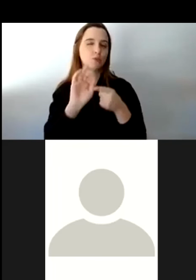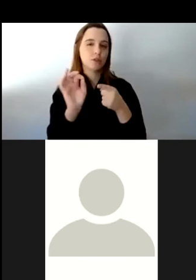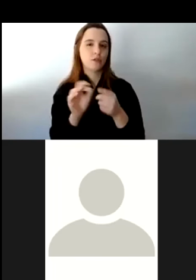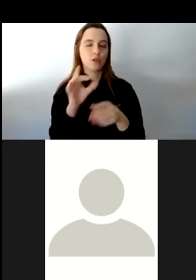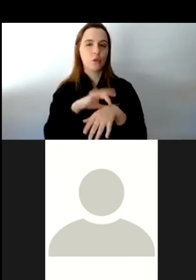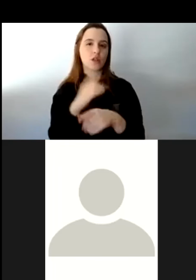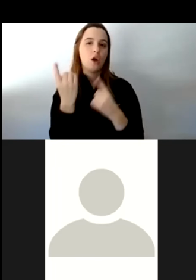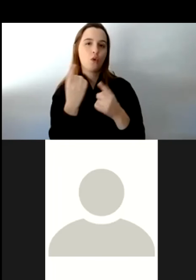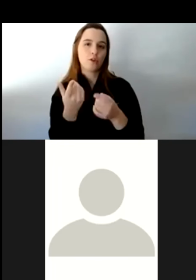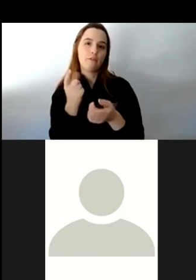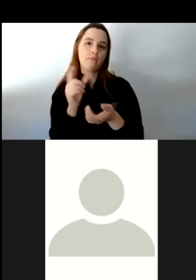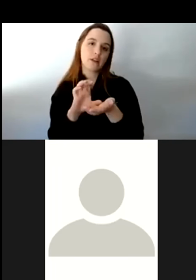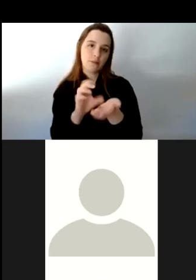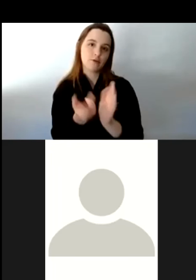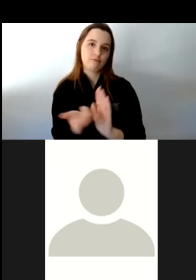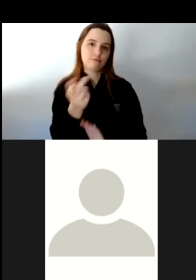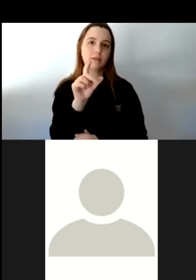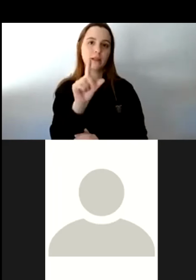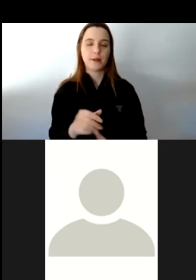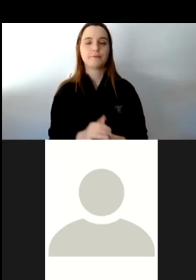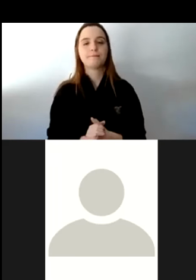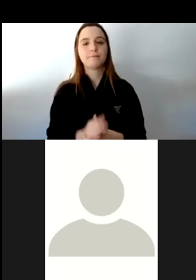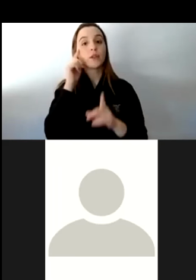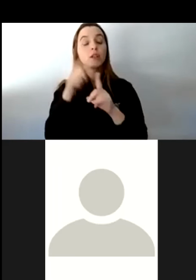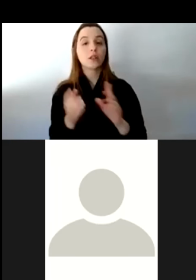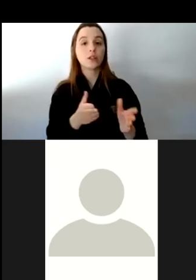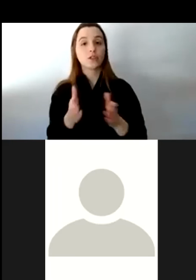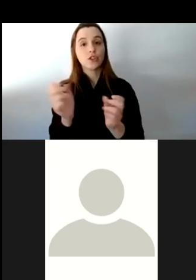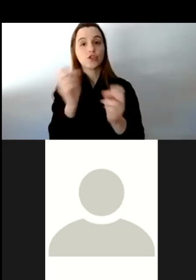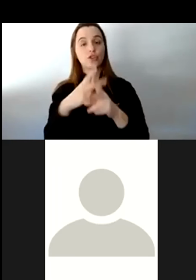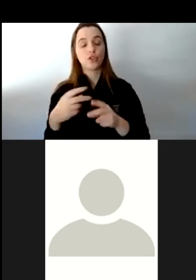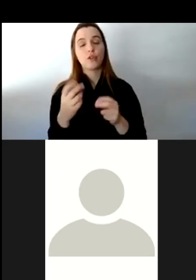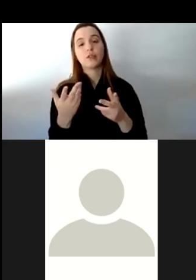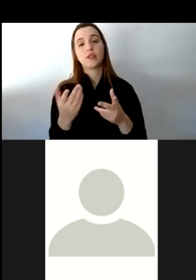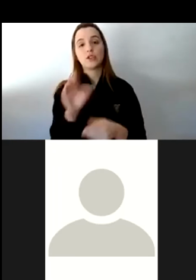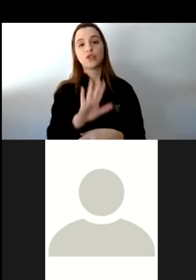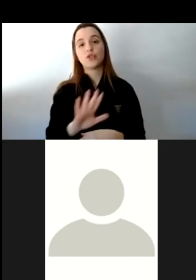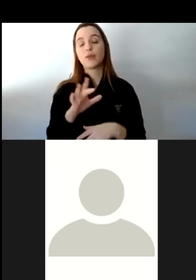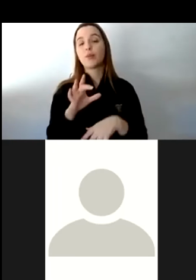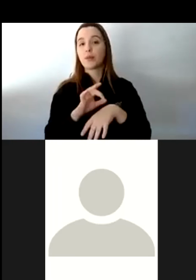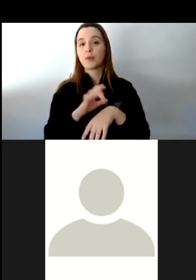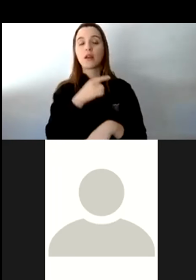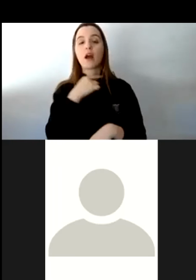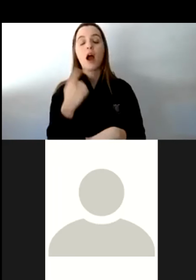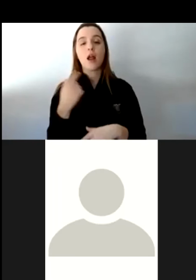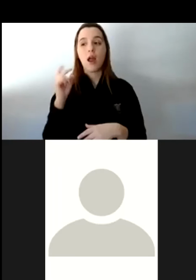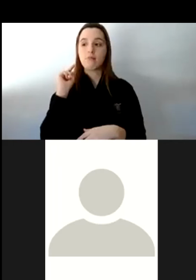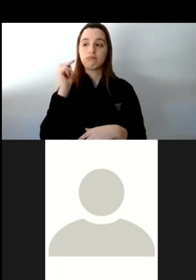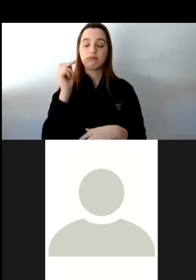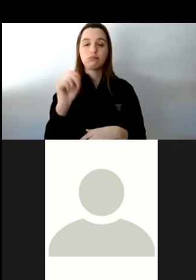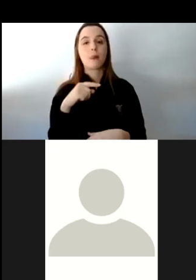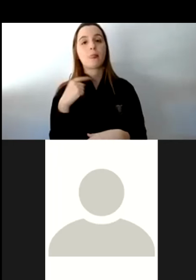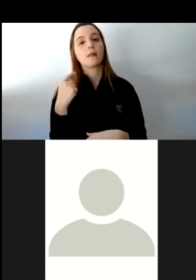doenças. Para o planeamento de uma nova estratégia nacional para as doenças raras, ao longo destes